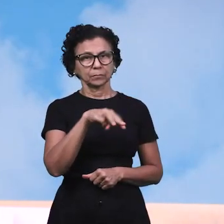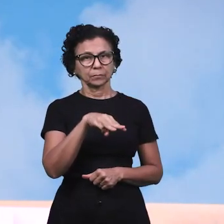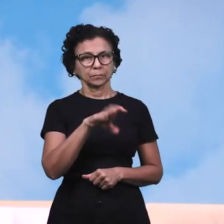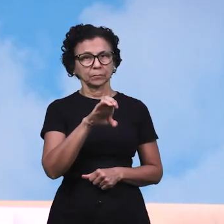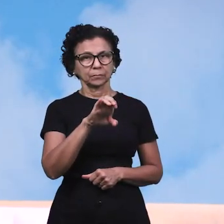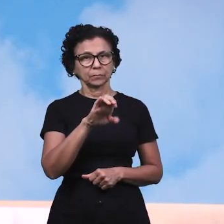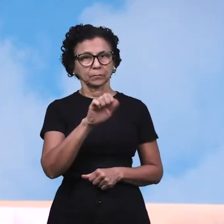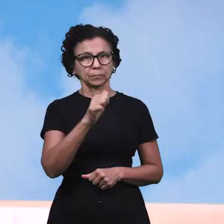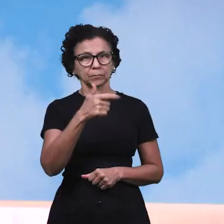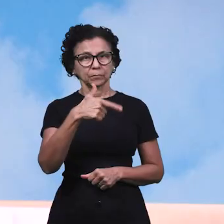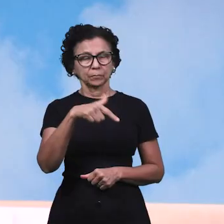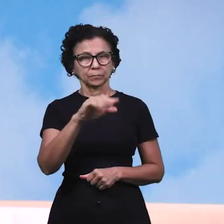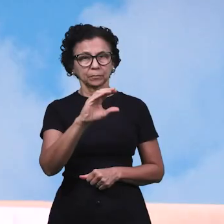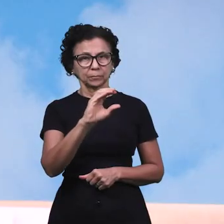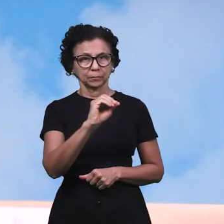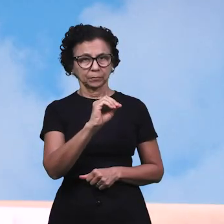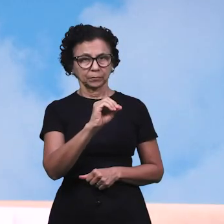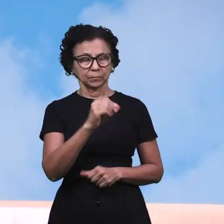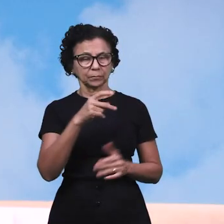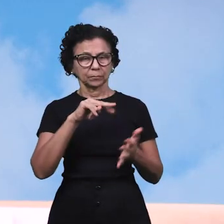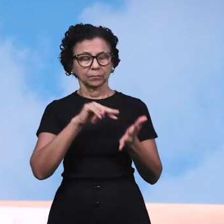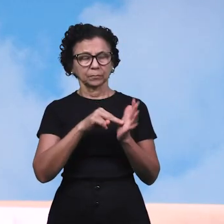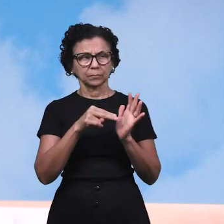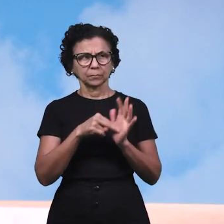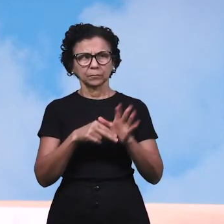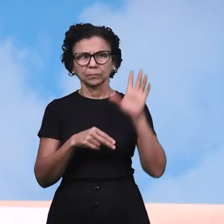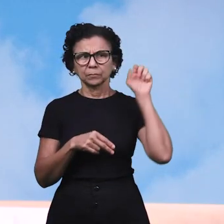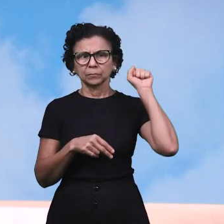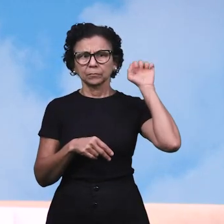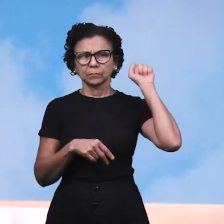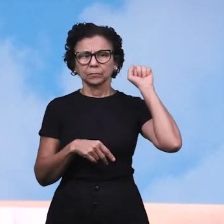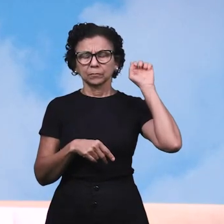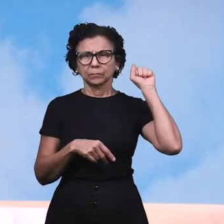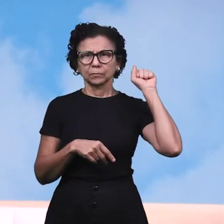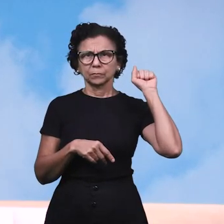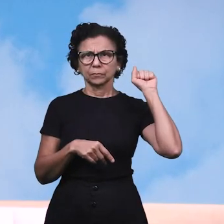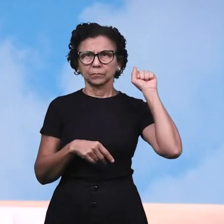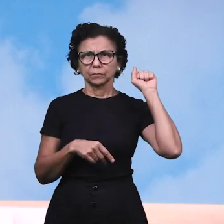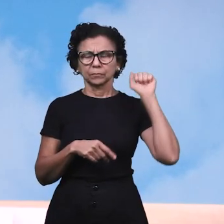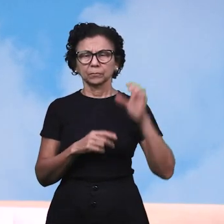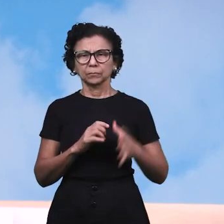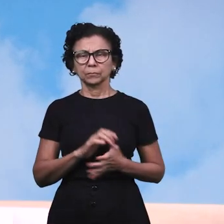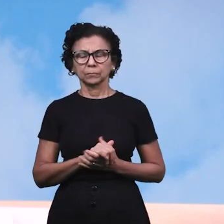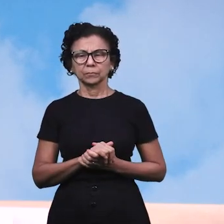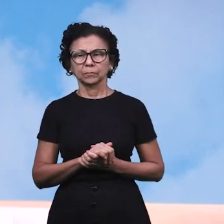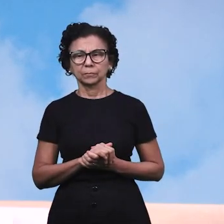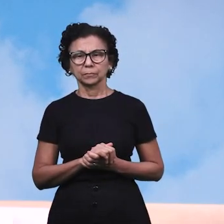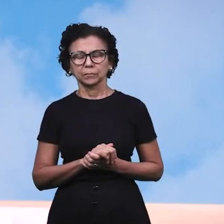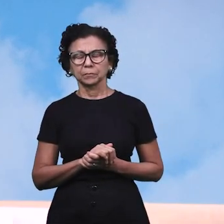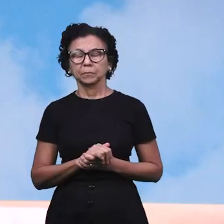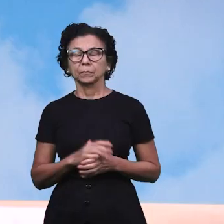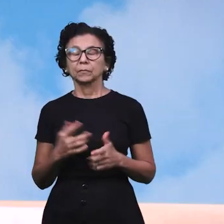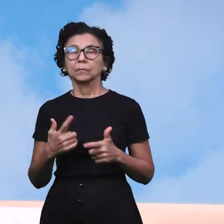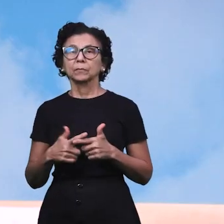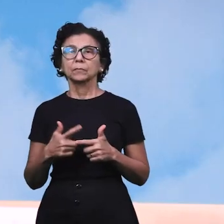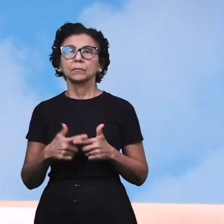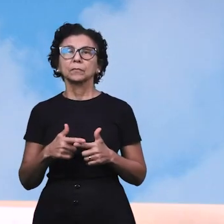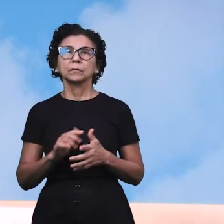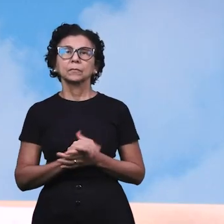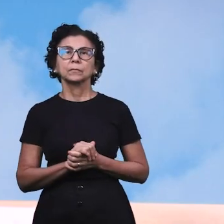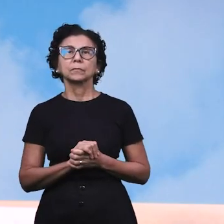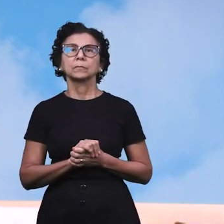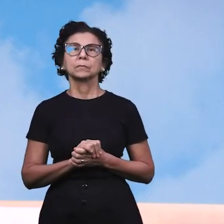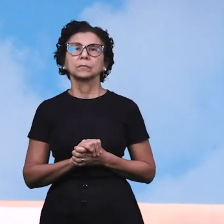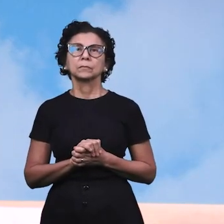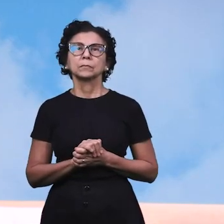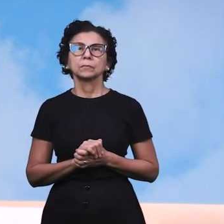dele quer dizer aquele que ouve. Aquele que ouve. Porque a profecia tem que ser